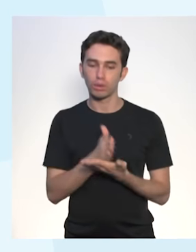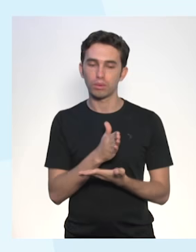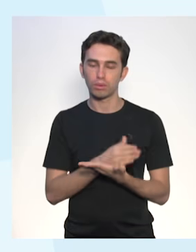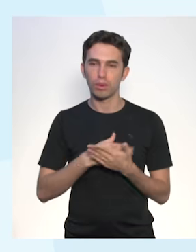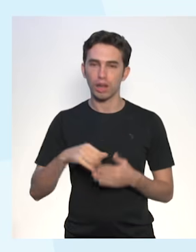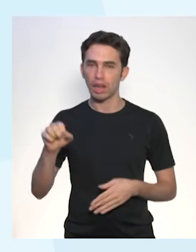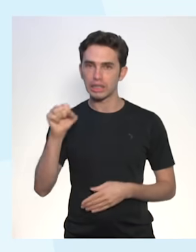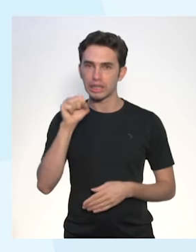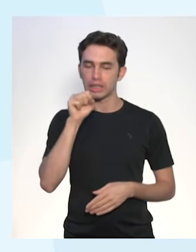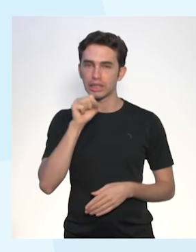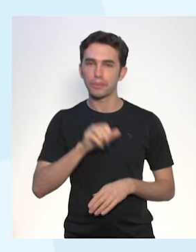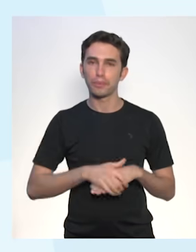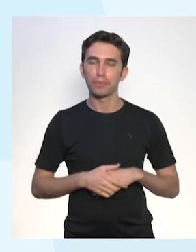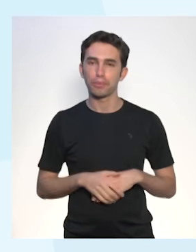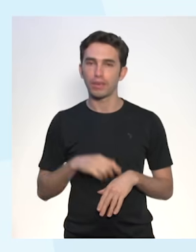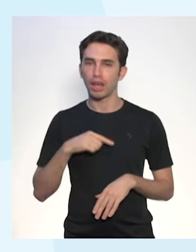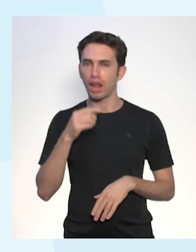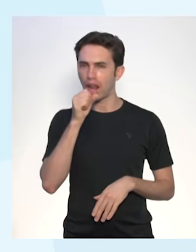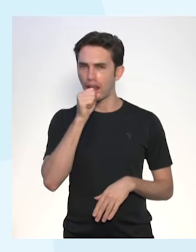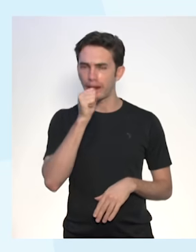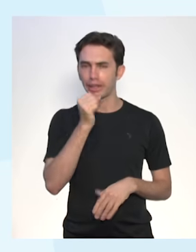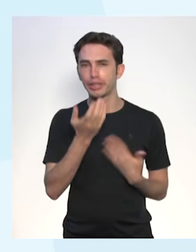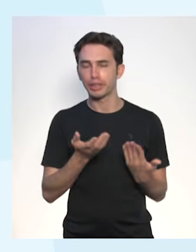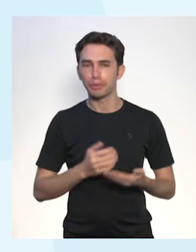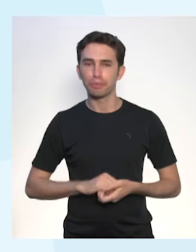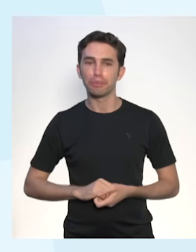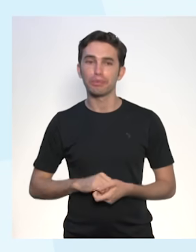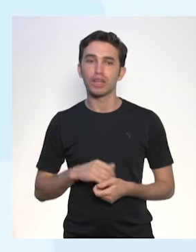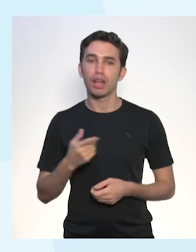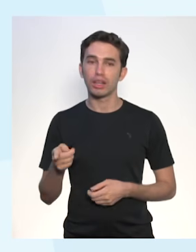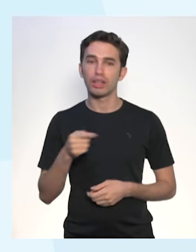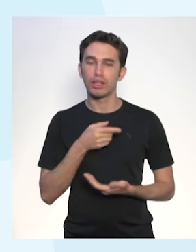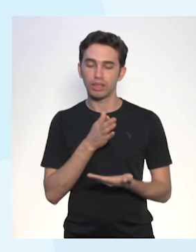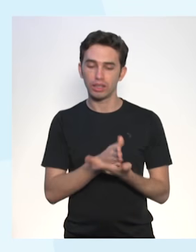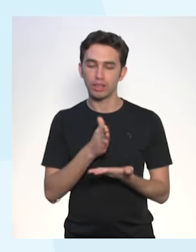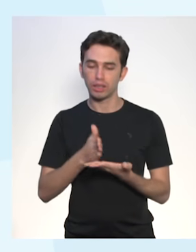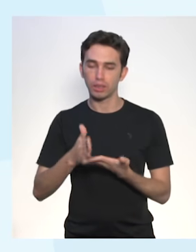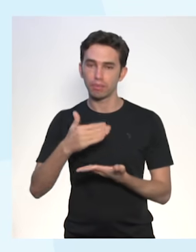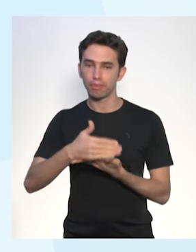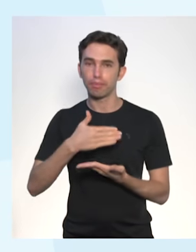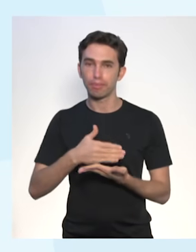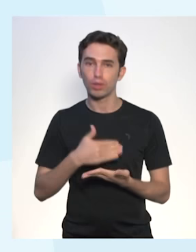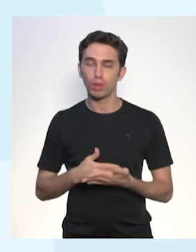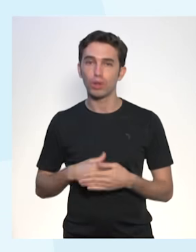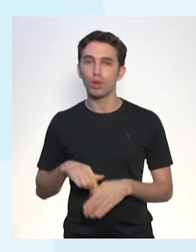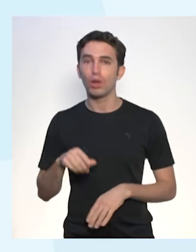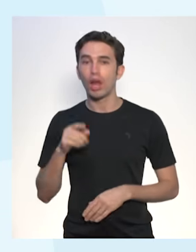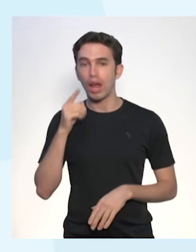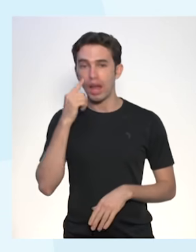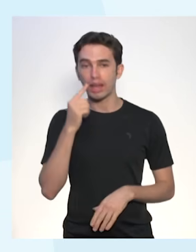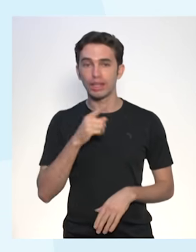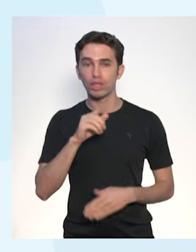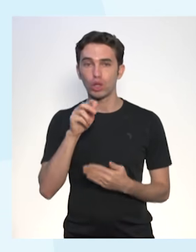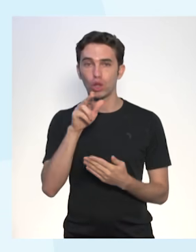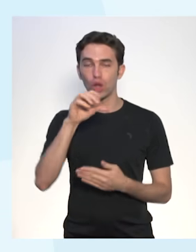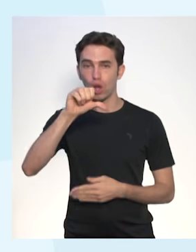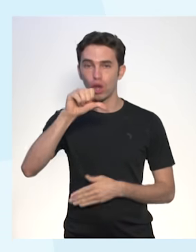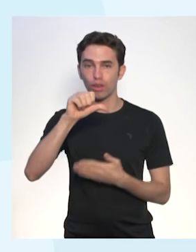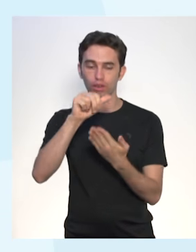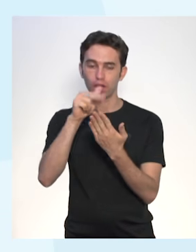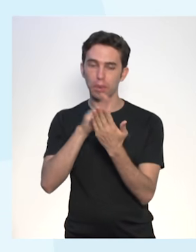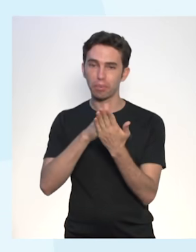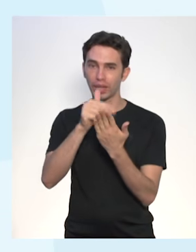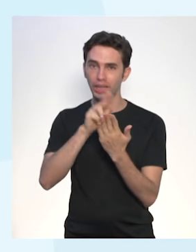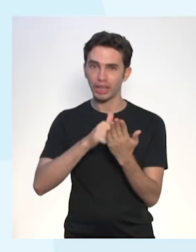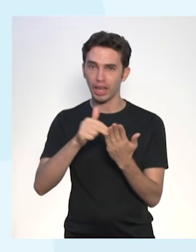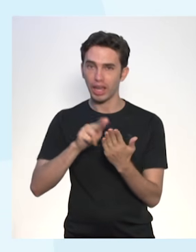ele de laranjinha aí, né? Bom. E desses 15 pedaços, eu pintei 9 pedaços aí representando, né?